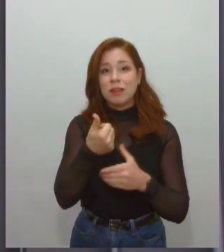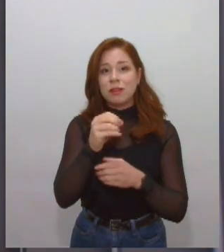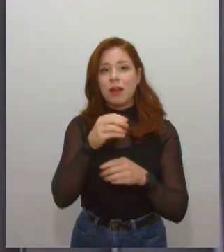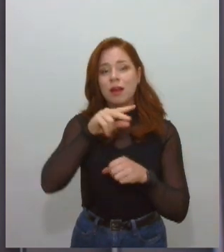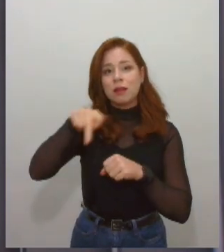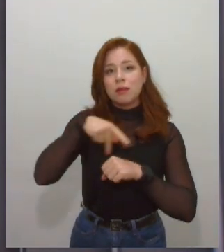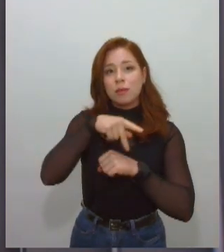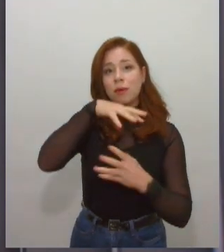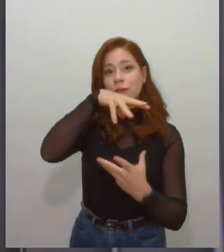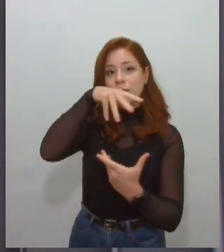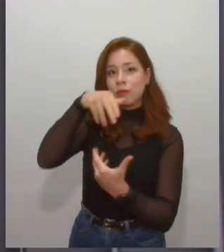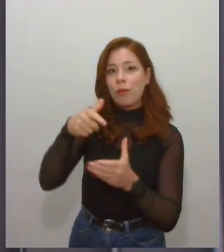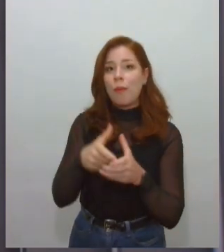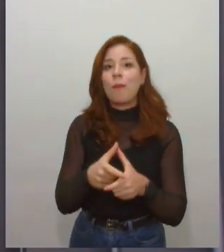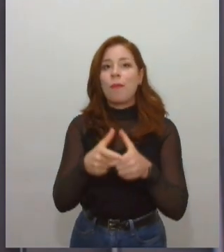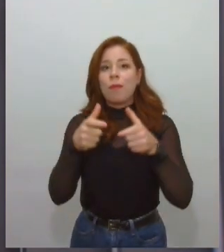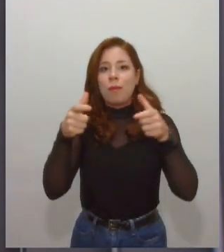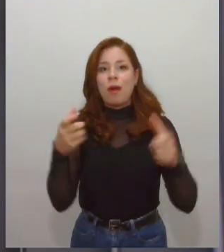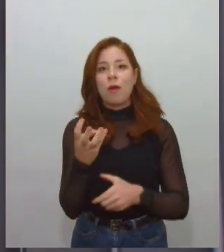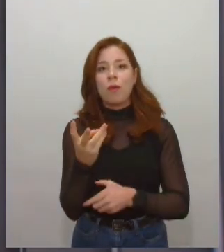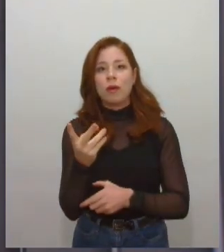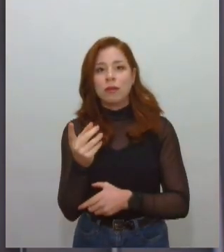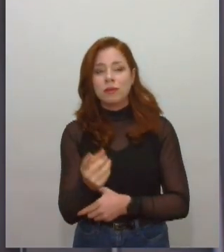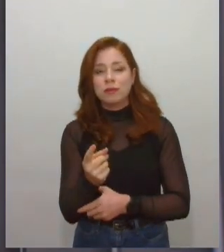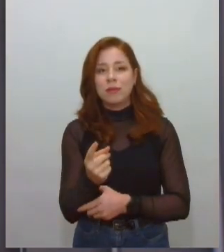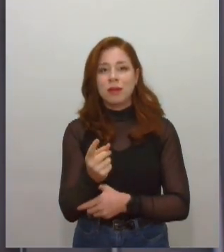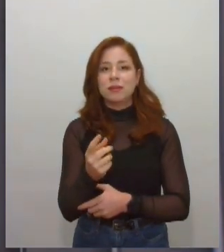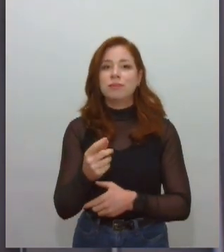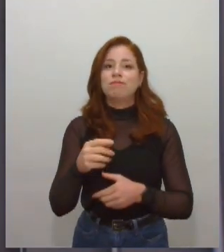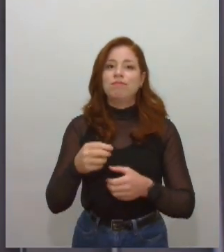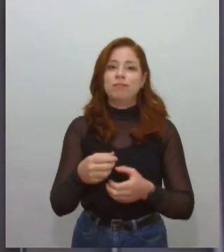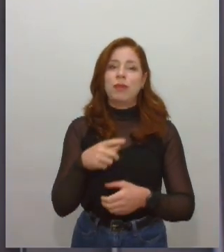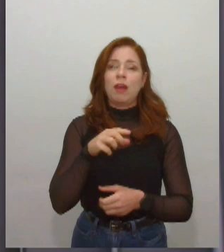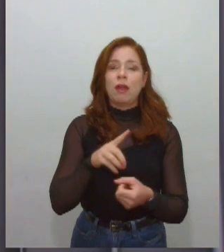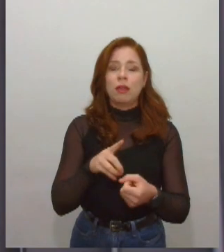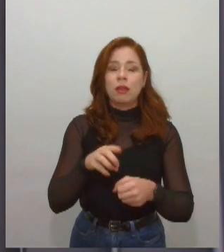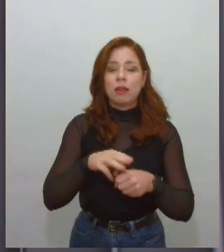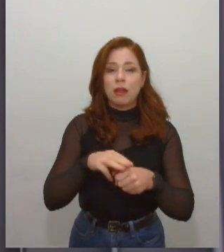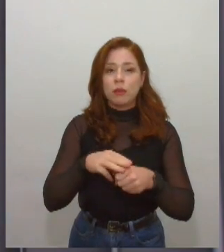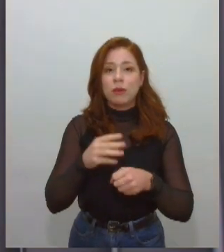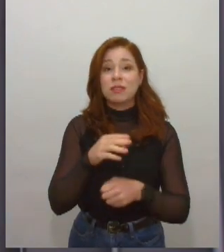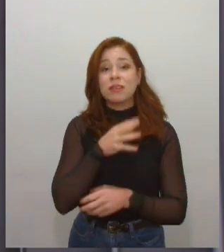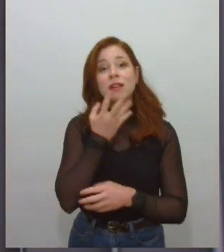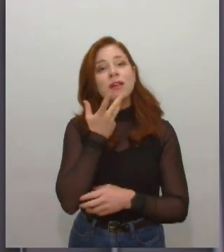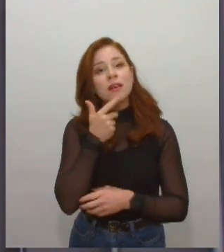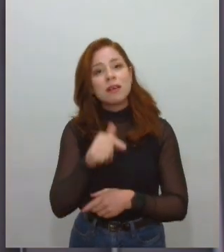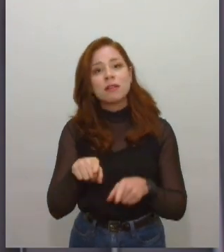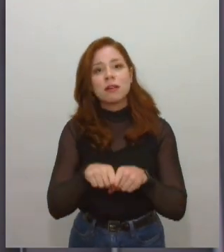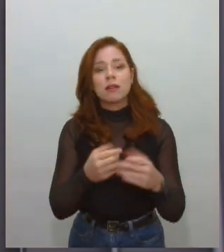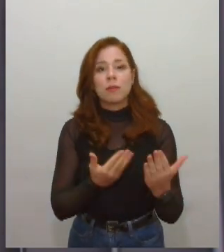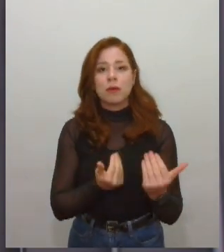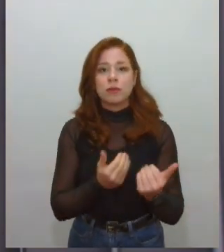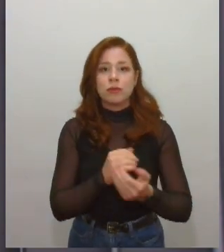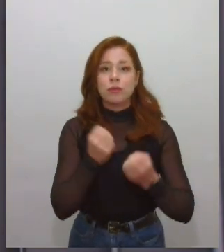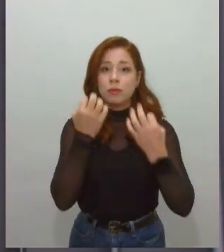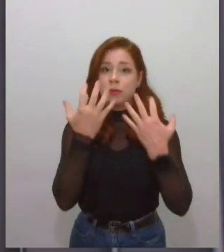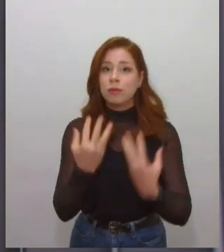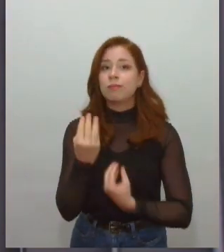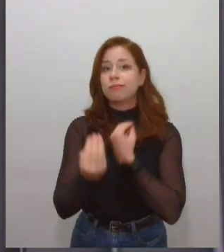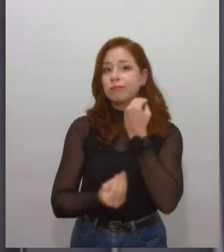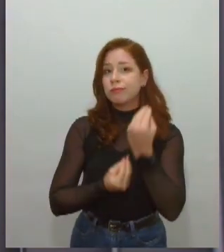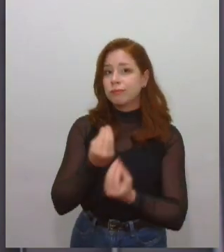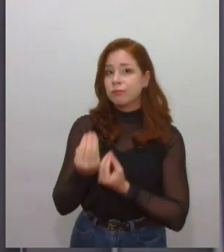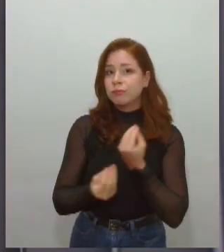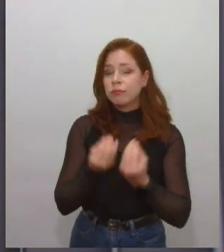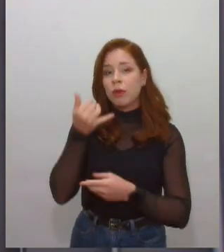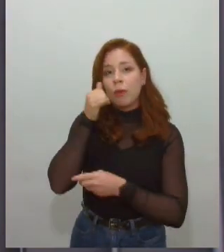de casos da doença em crianças e adolescentes. Para falar sobre as causas desses problemas e os cuidados para preveni-los,